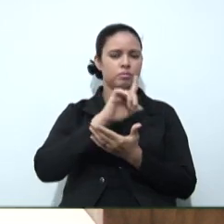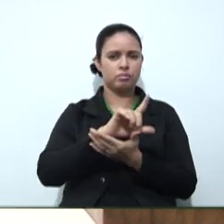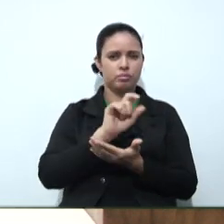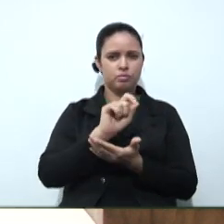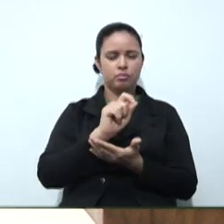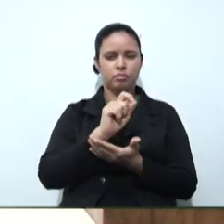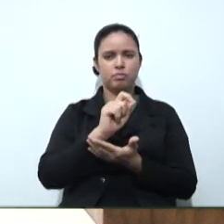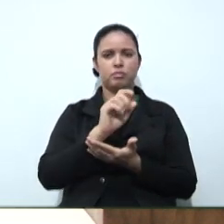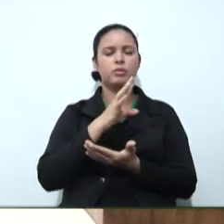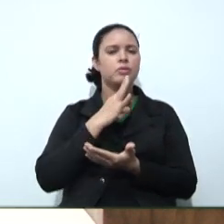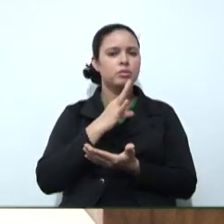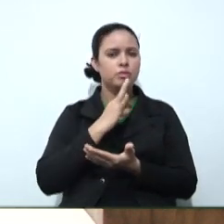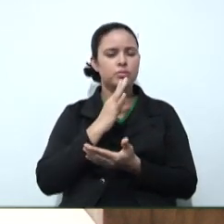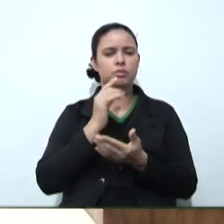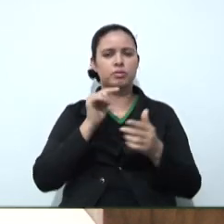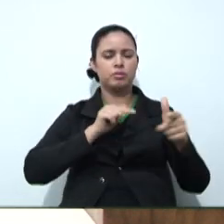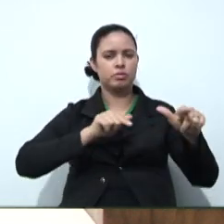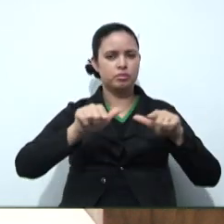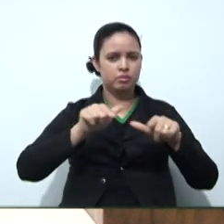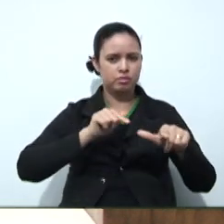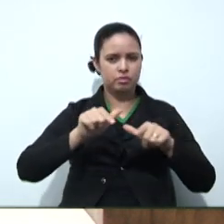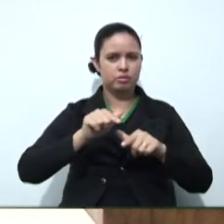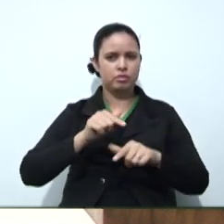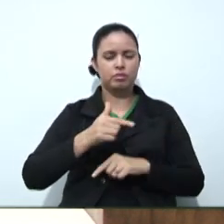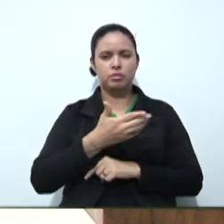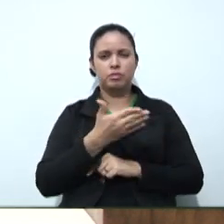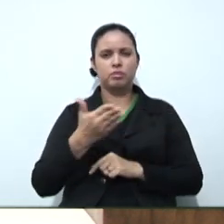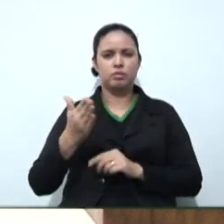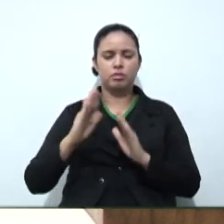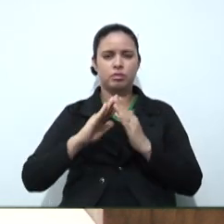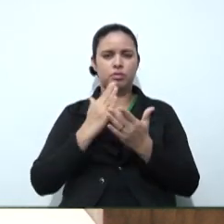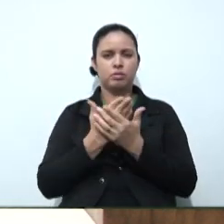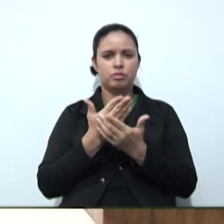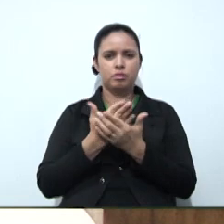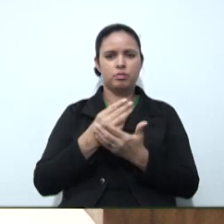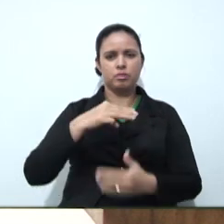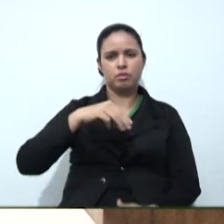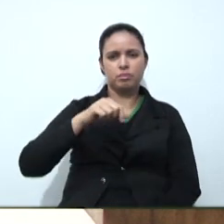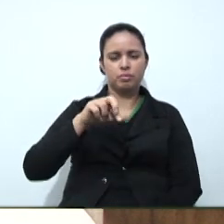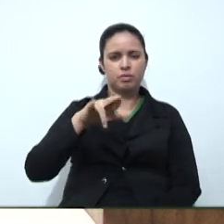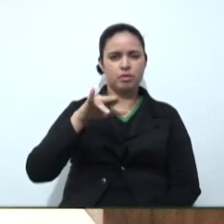aqueles conhecimentos, aqueles trabalhos, o pessoal da Escola Maria Rosa de Oliveira, que